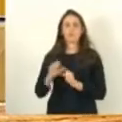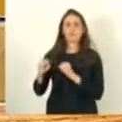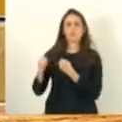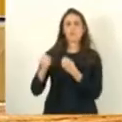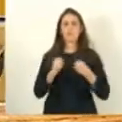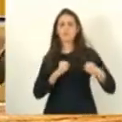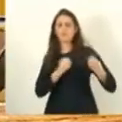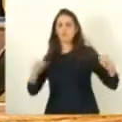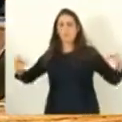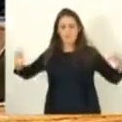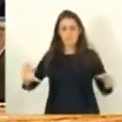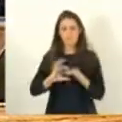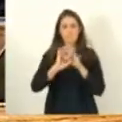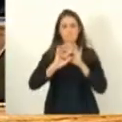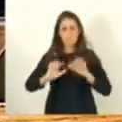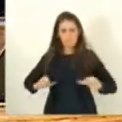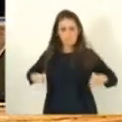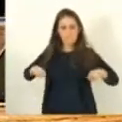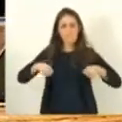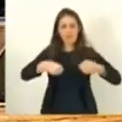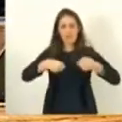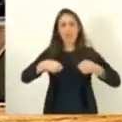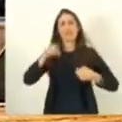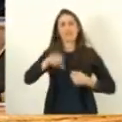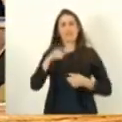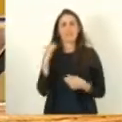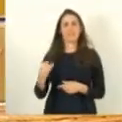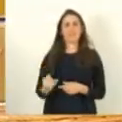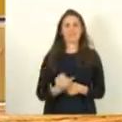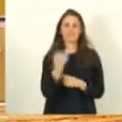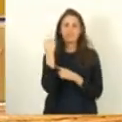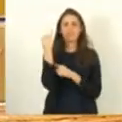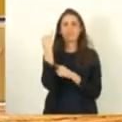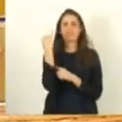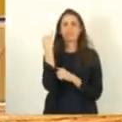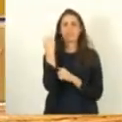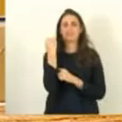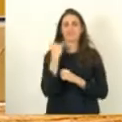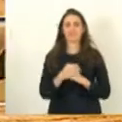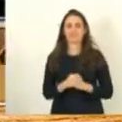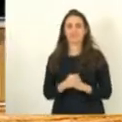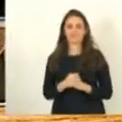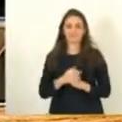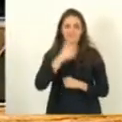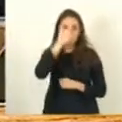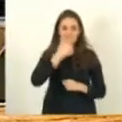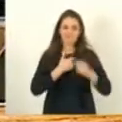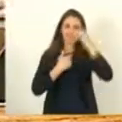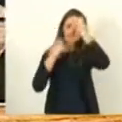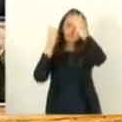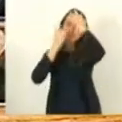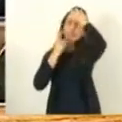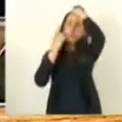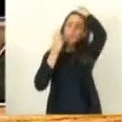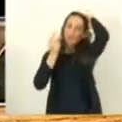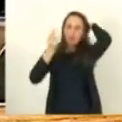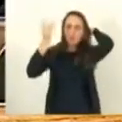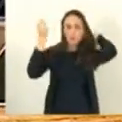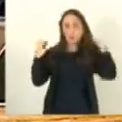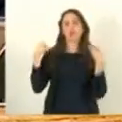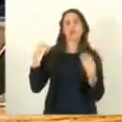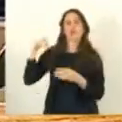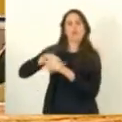força, isso é importante, é importante. Eu que sou um deputado com vários